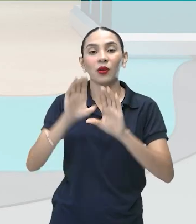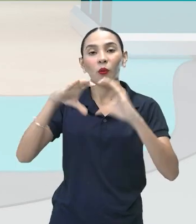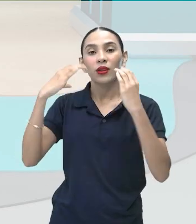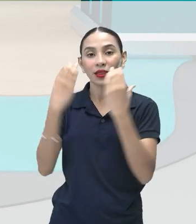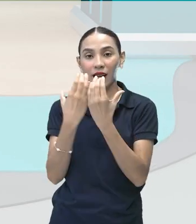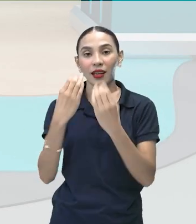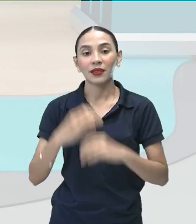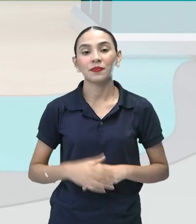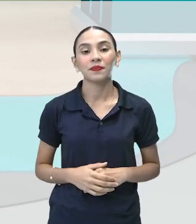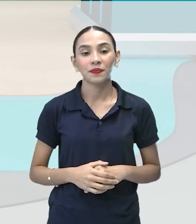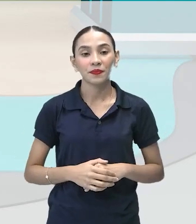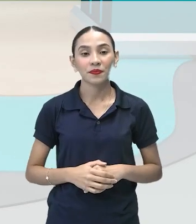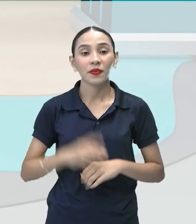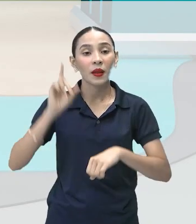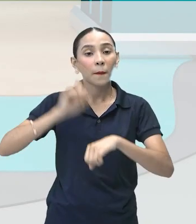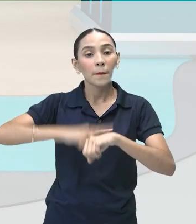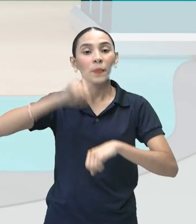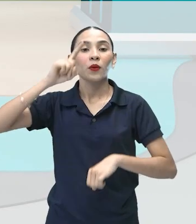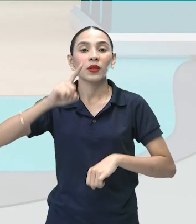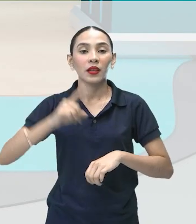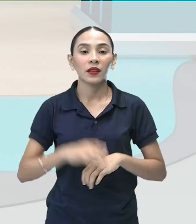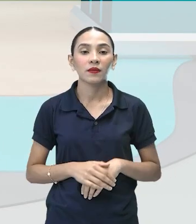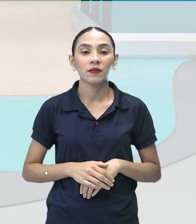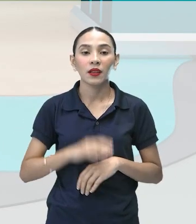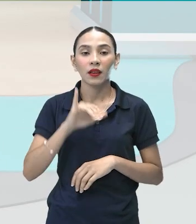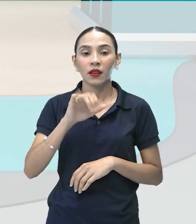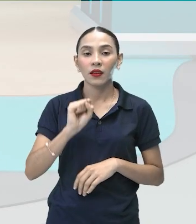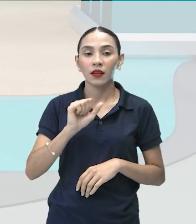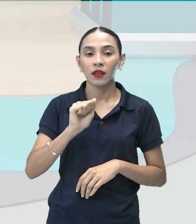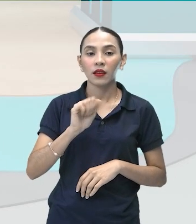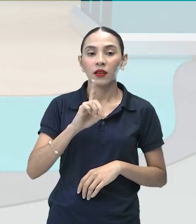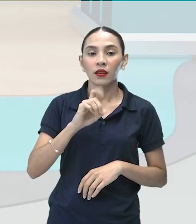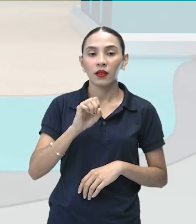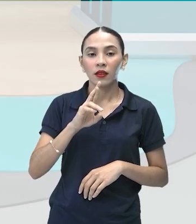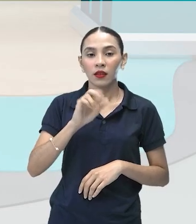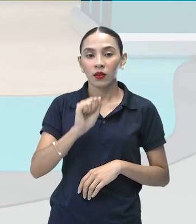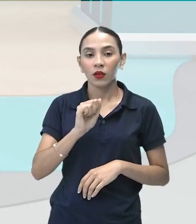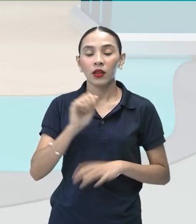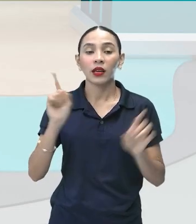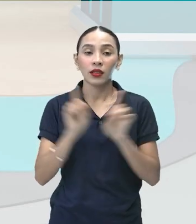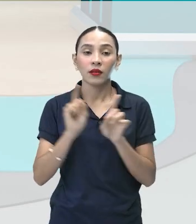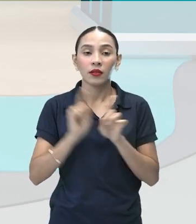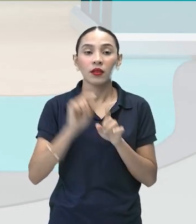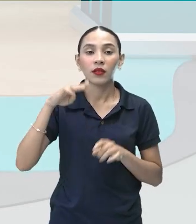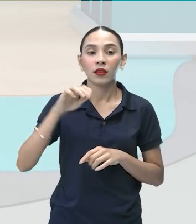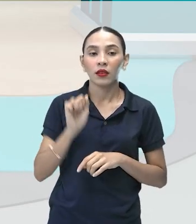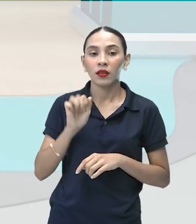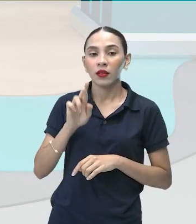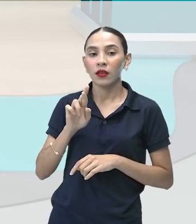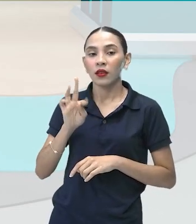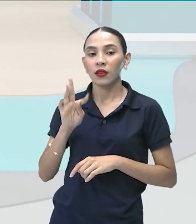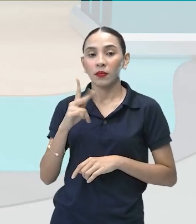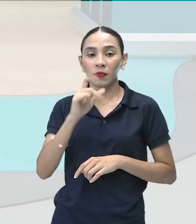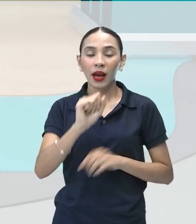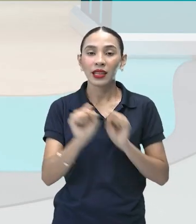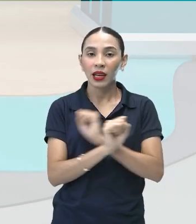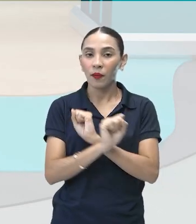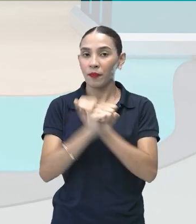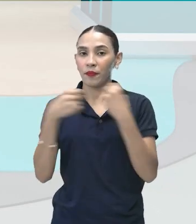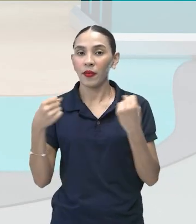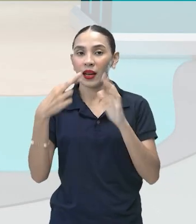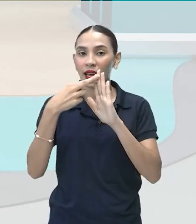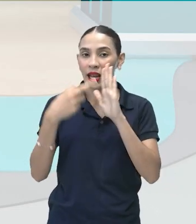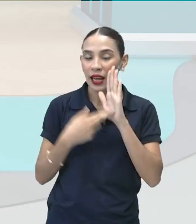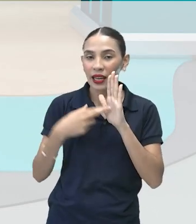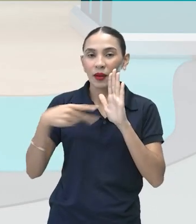comunitária. Pioneira, né, com a Isadora e a Marta, romperam as regras rígidas do